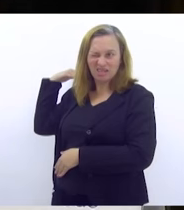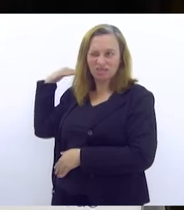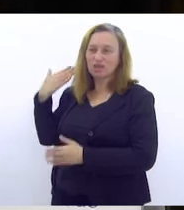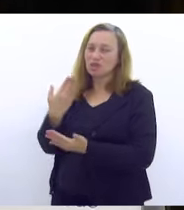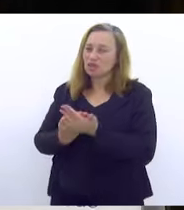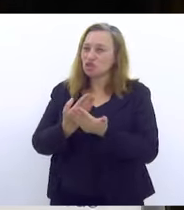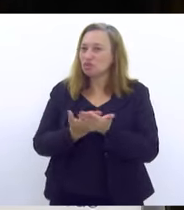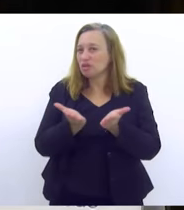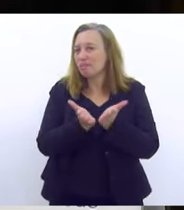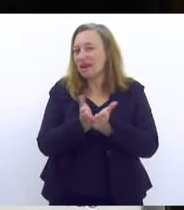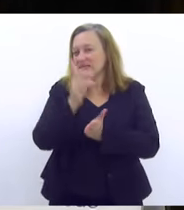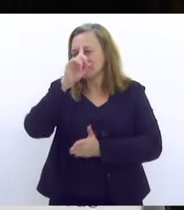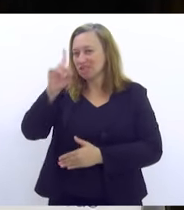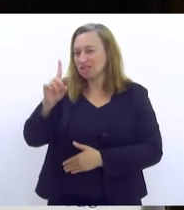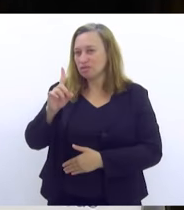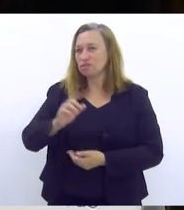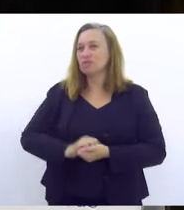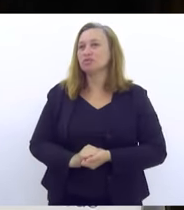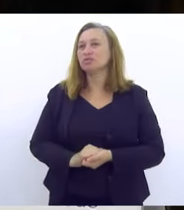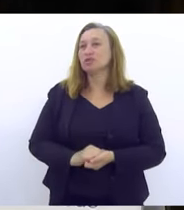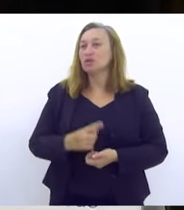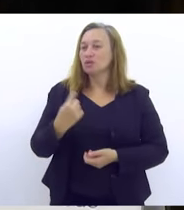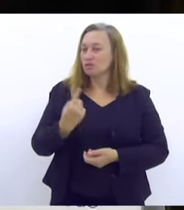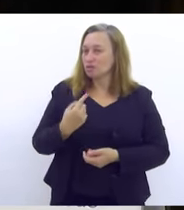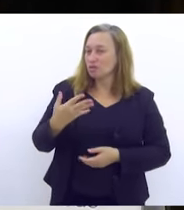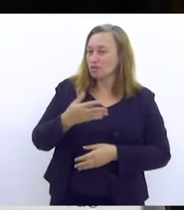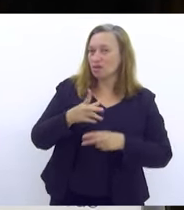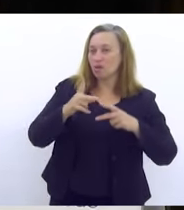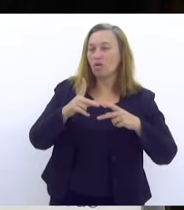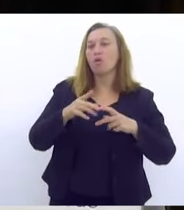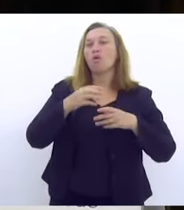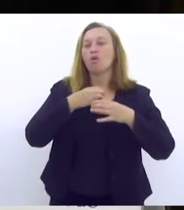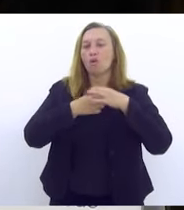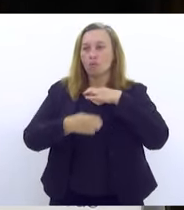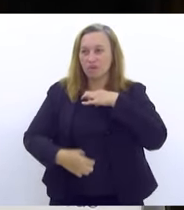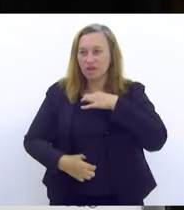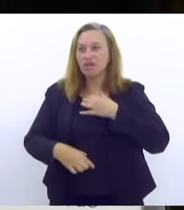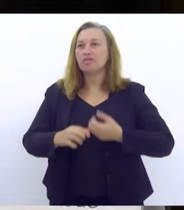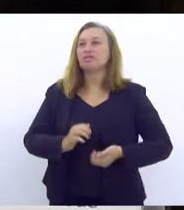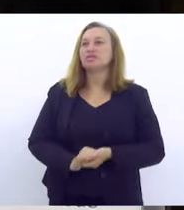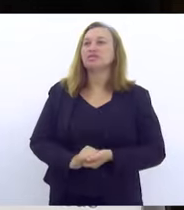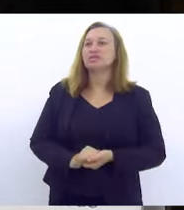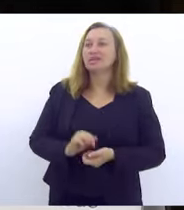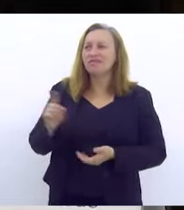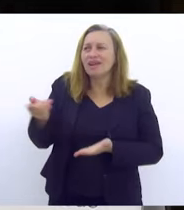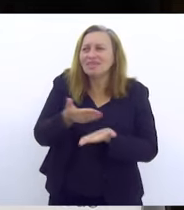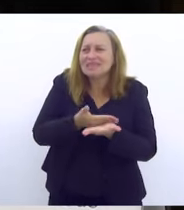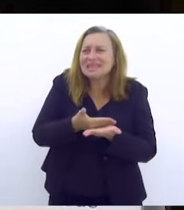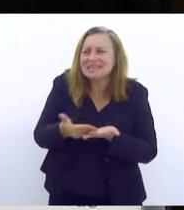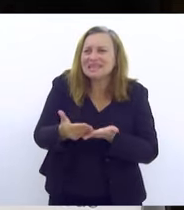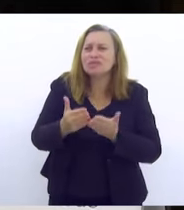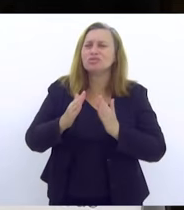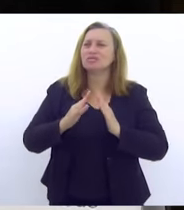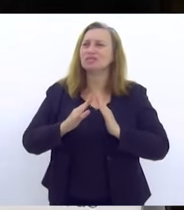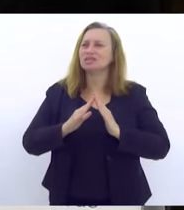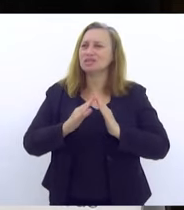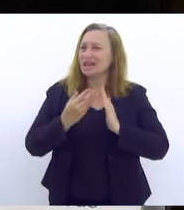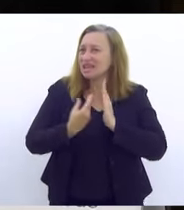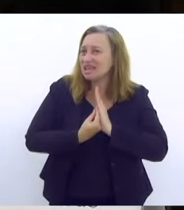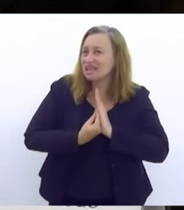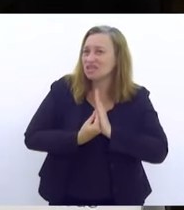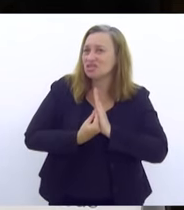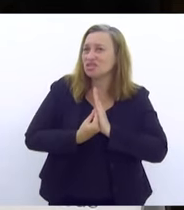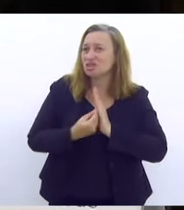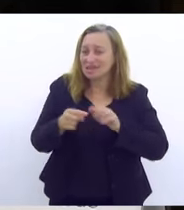na nossa época, quando a gente era obreiro, quando a gente estava lá no comecinho da igreja, nem